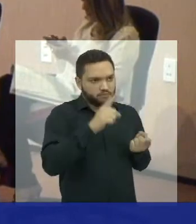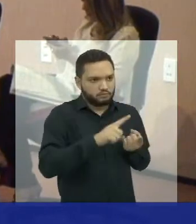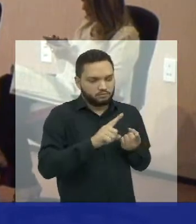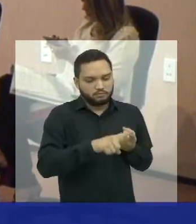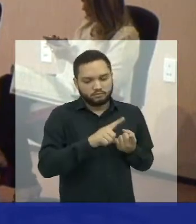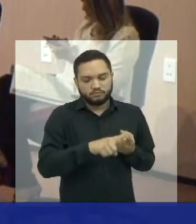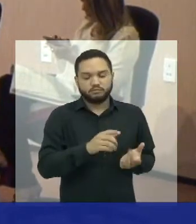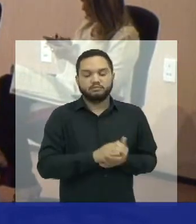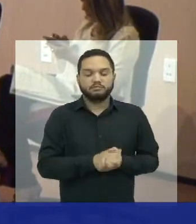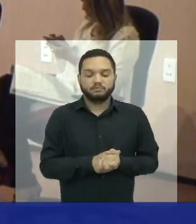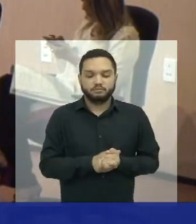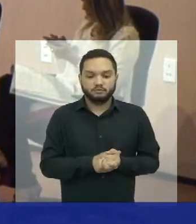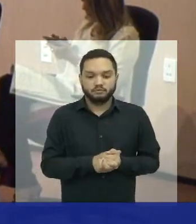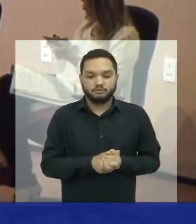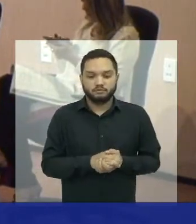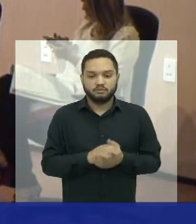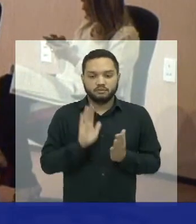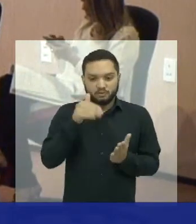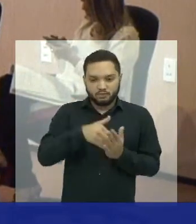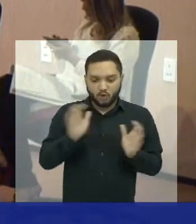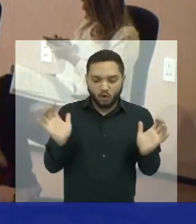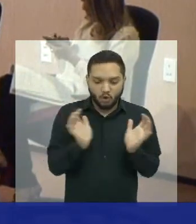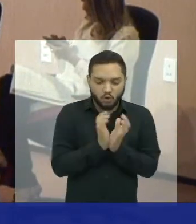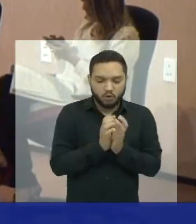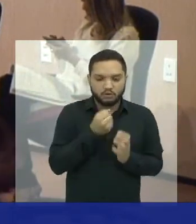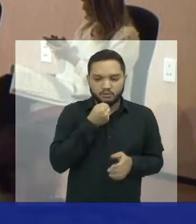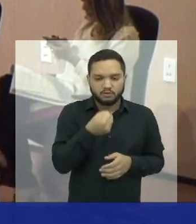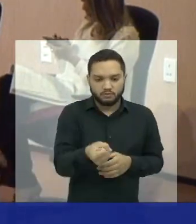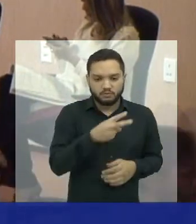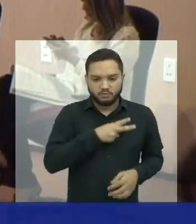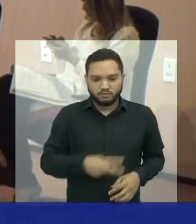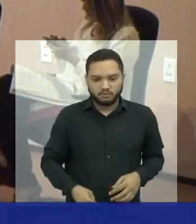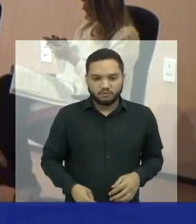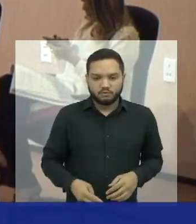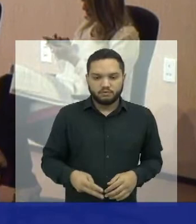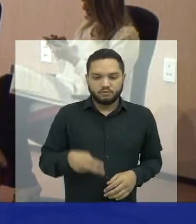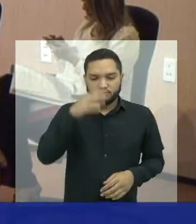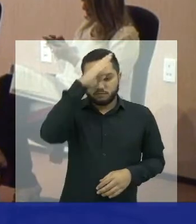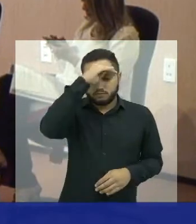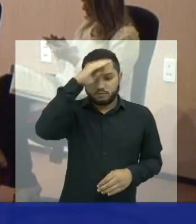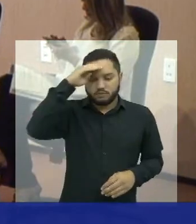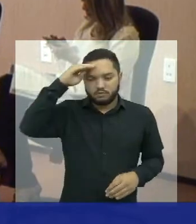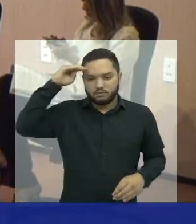de Lourdes. Para encerrar esse bloco, passamos a palavra para o vereador Guilherme Sampaio.